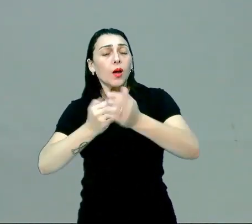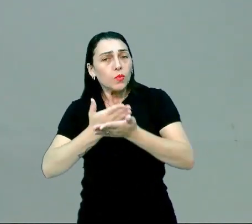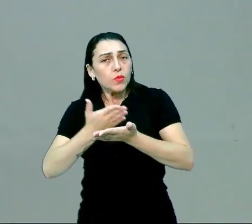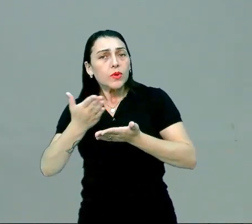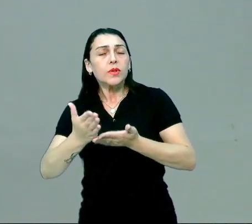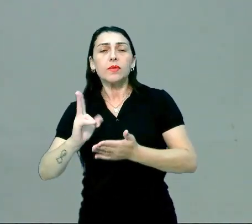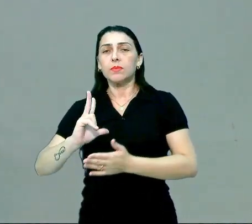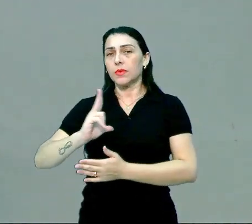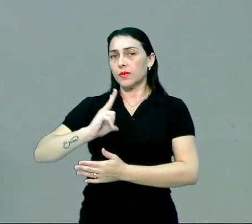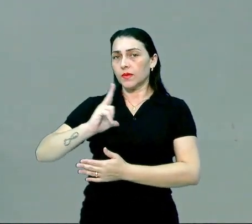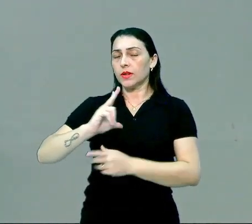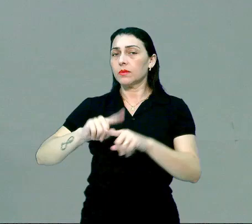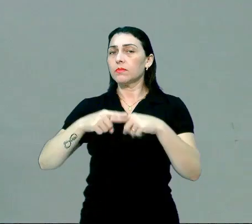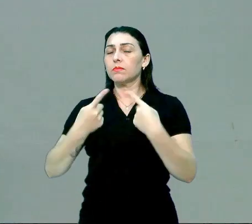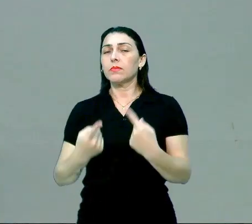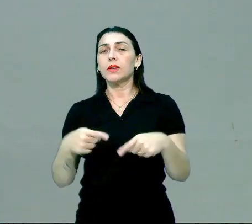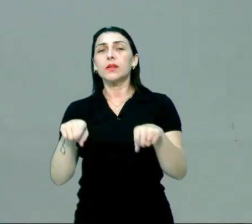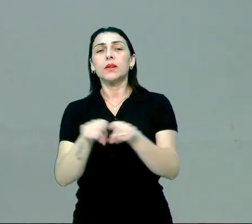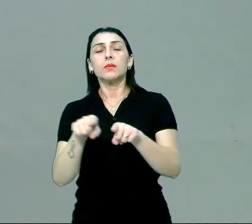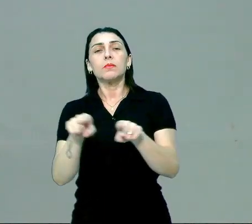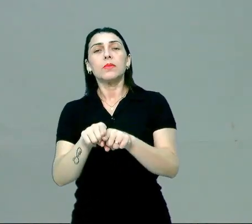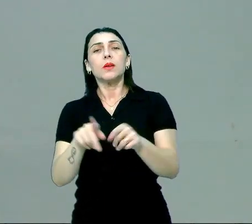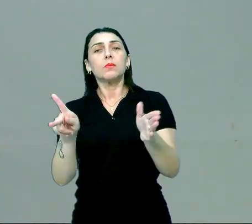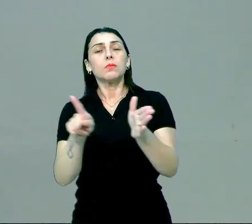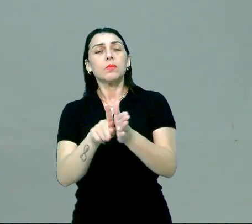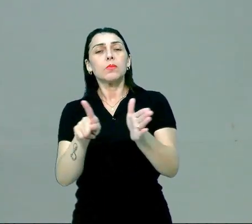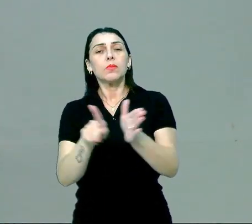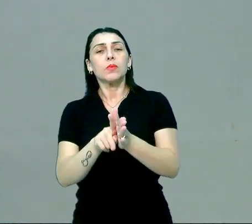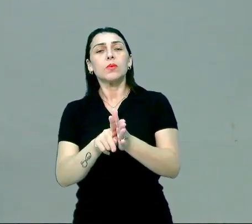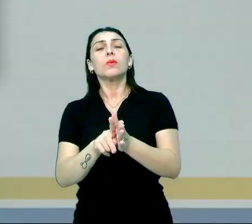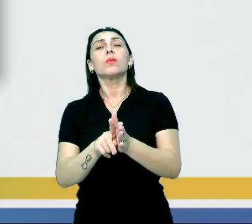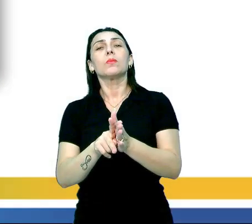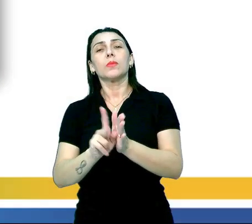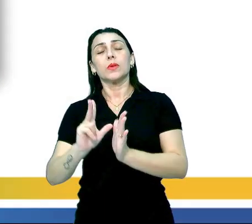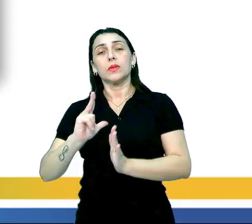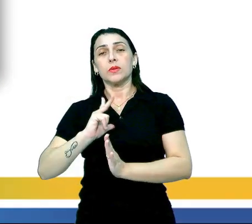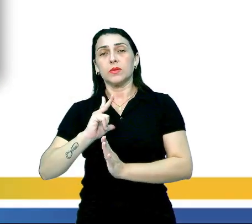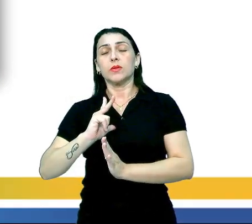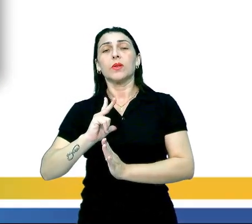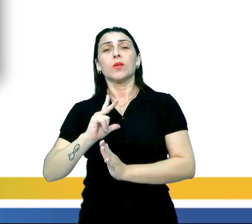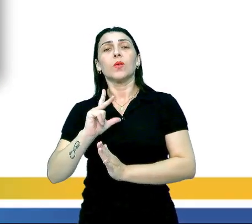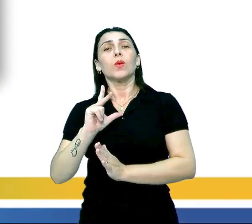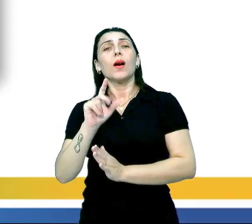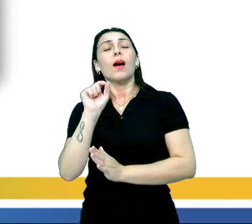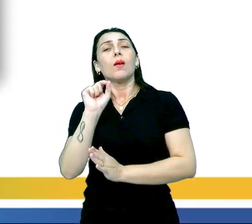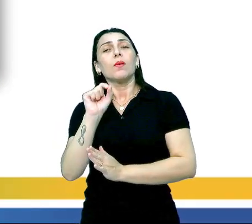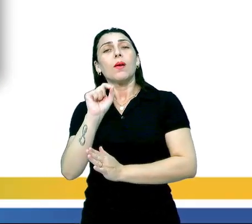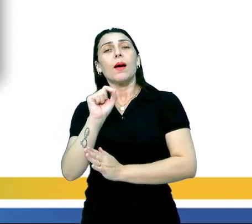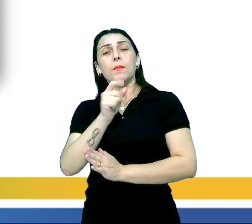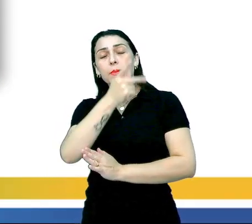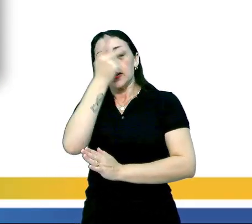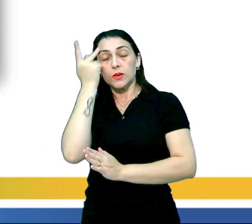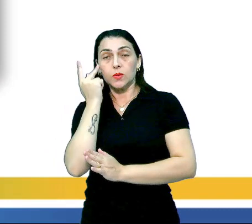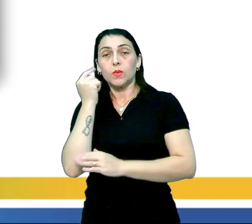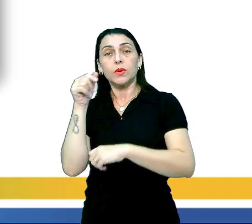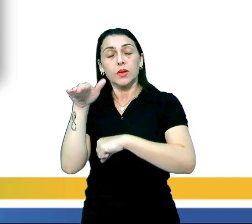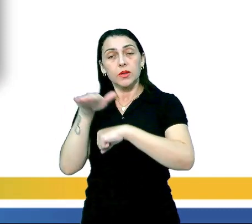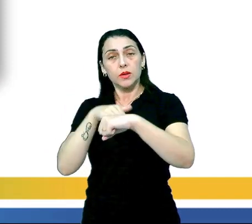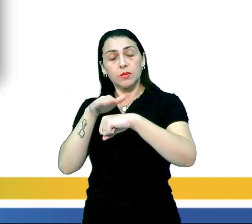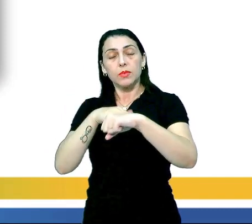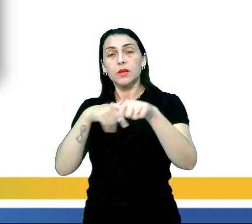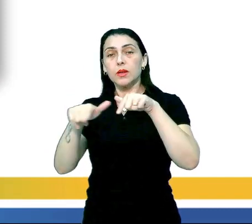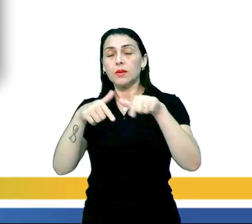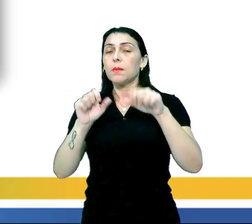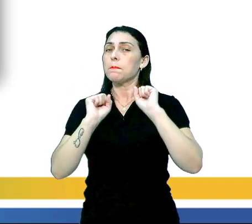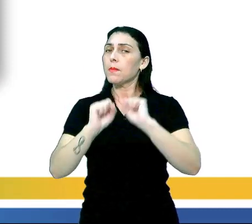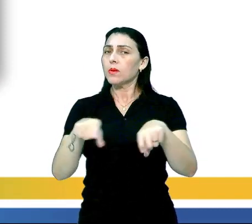iniciativa privada, mas não exclusivamente à iniciativa privada. O tomador, ou seja, o contratante, ele